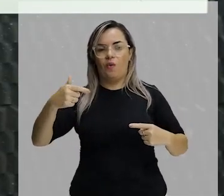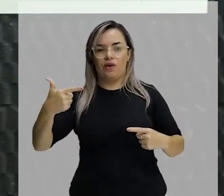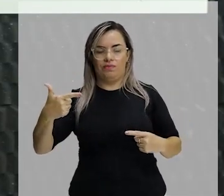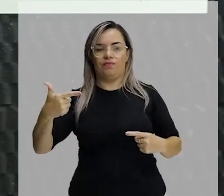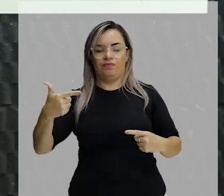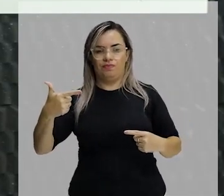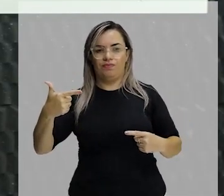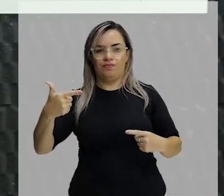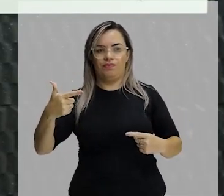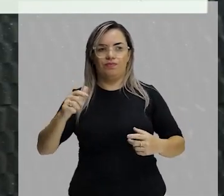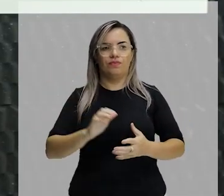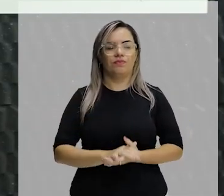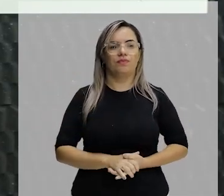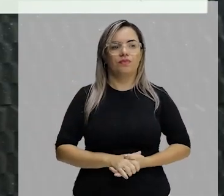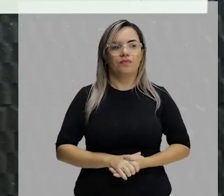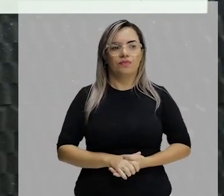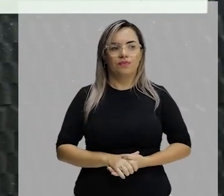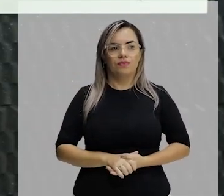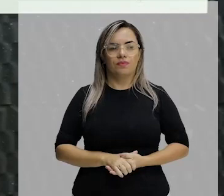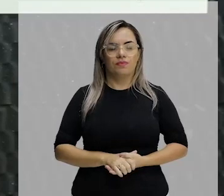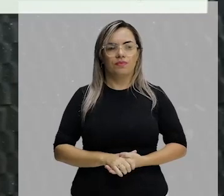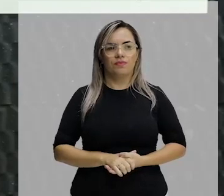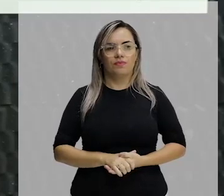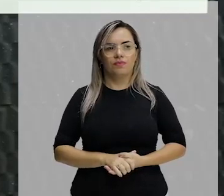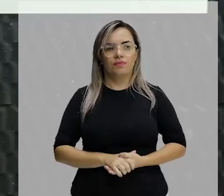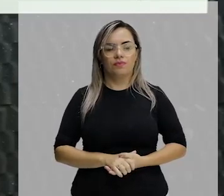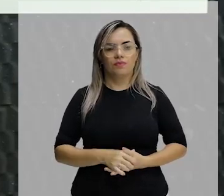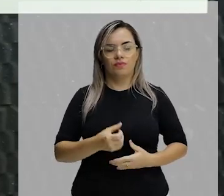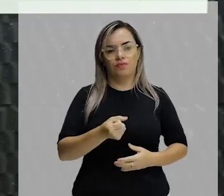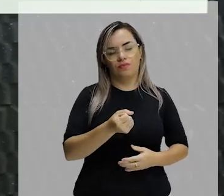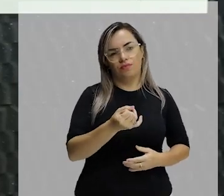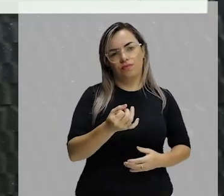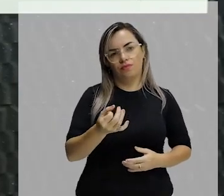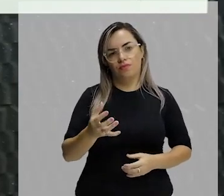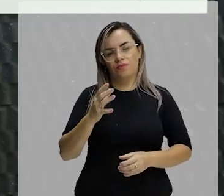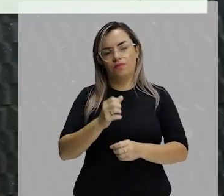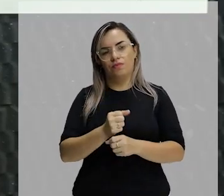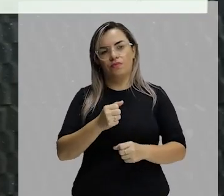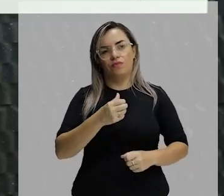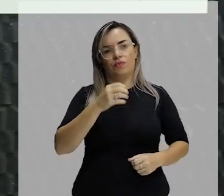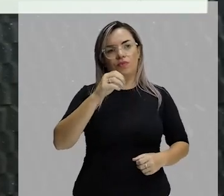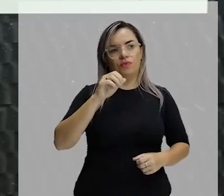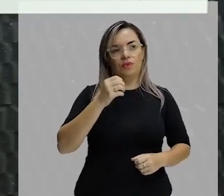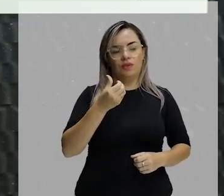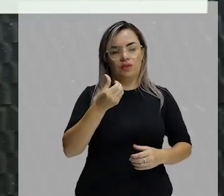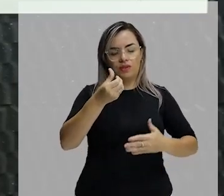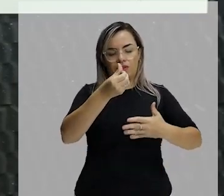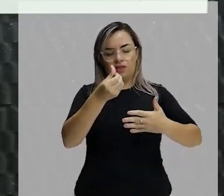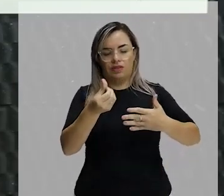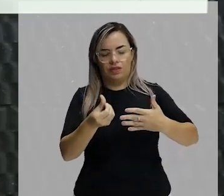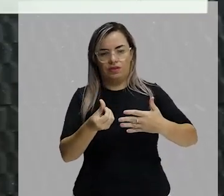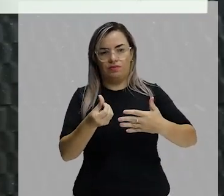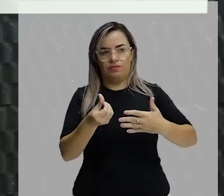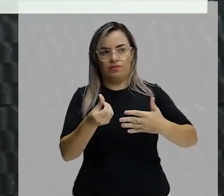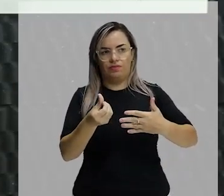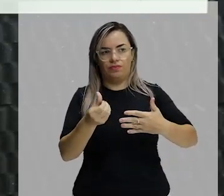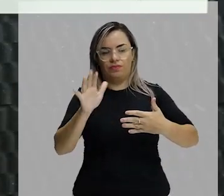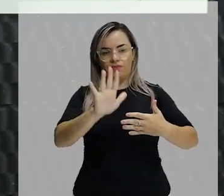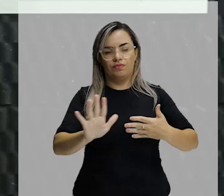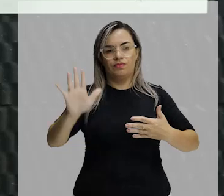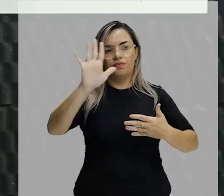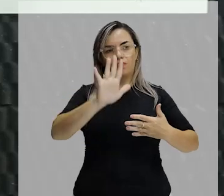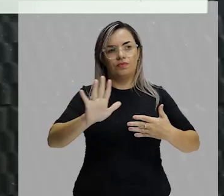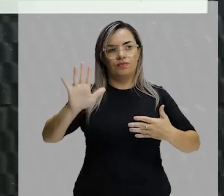quadrado. Ora, veja bem. Então, quantos quadrados formarão um cubo? 6. Ora, então, para eu saber a área do